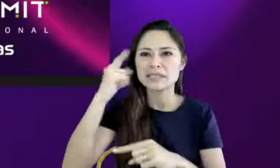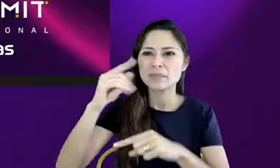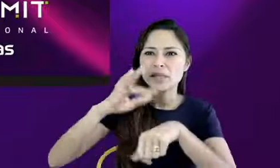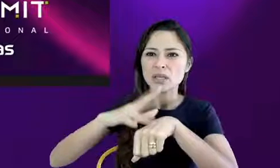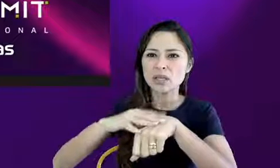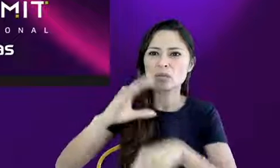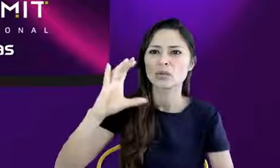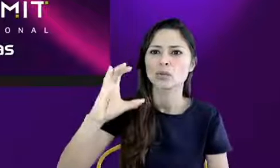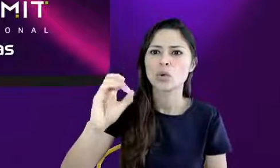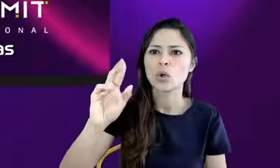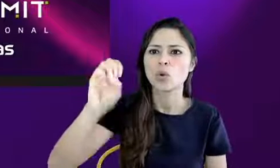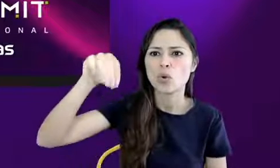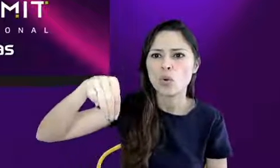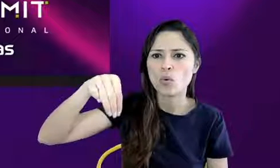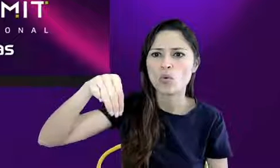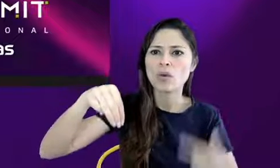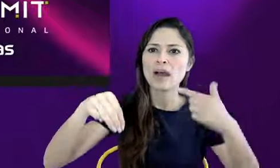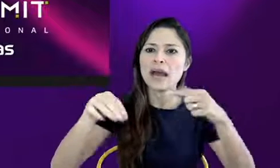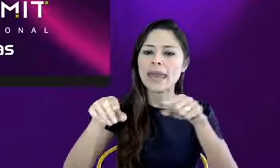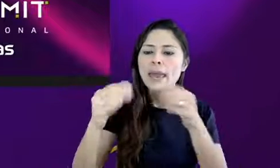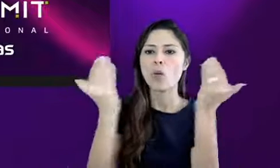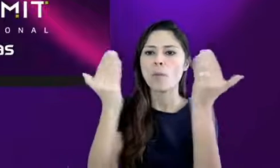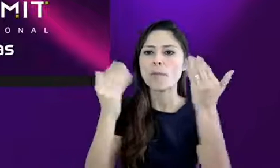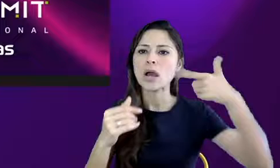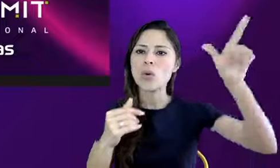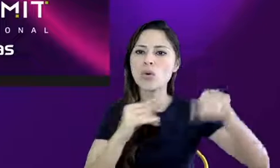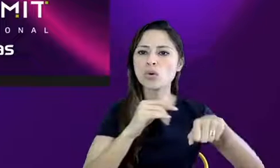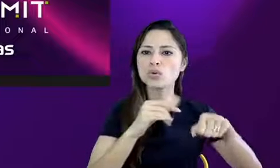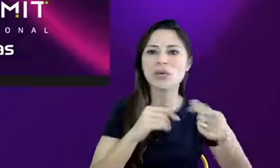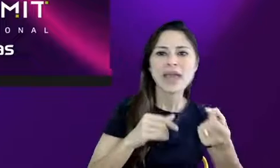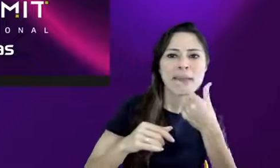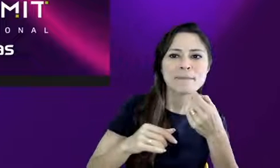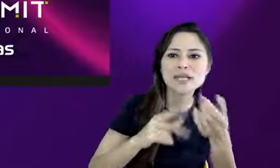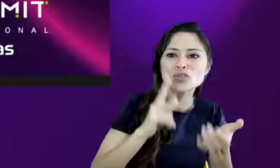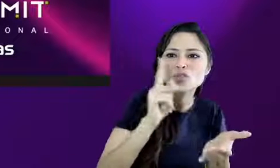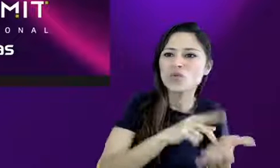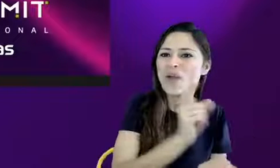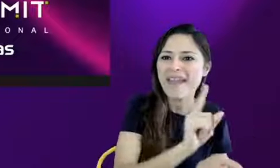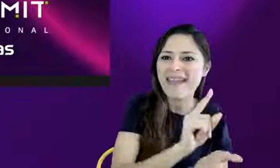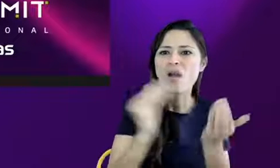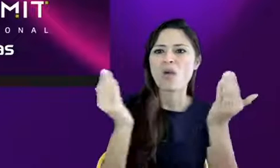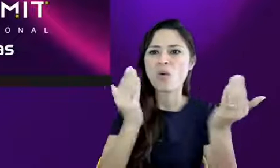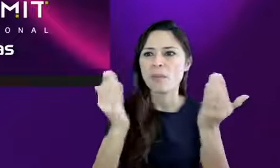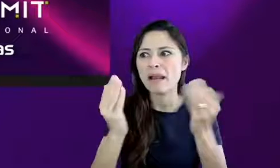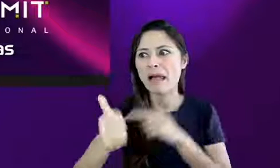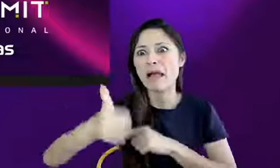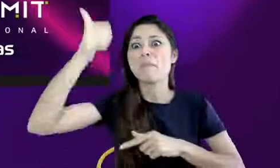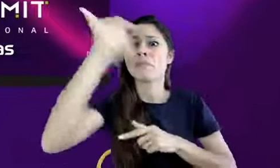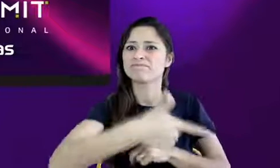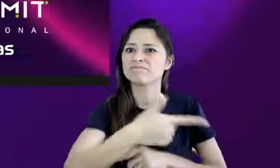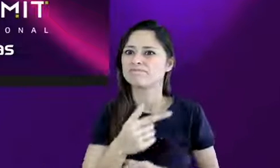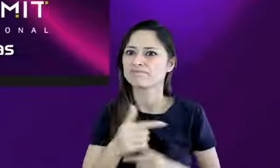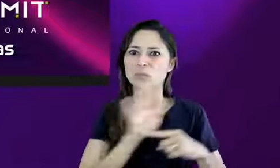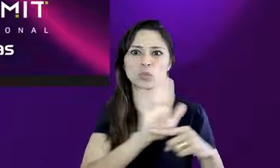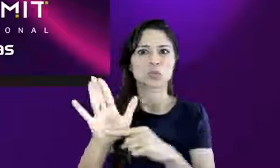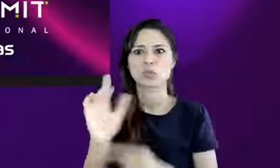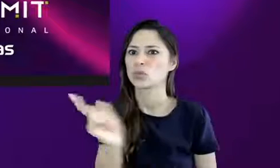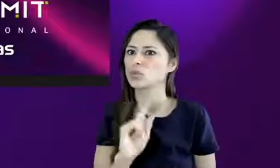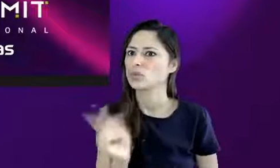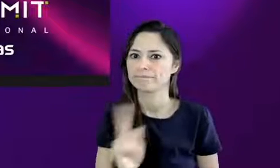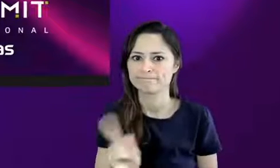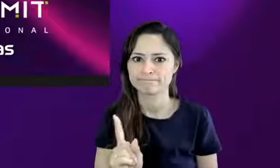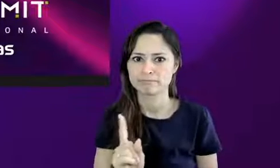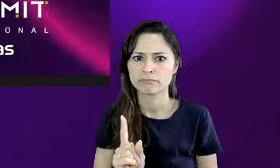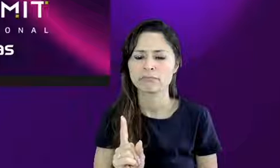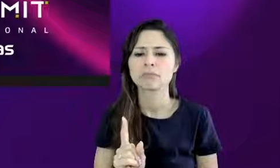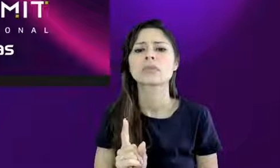placebo, em subanálise dos estudos UNIT, que foram os estudos centrais do ustekinumab. Hoje em dia se estuda uma possível